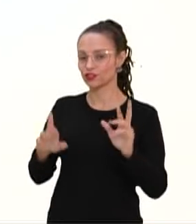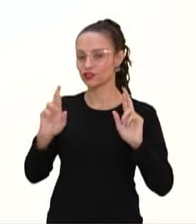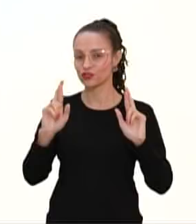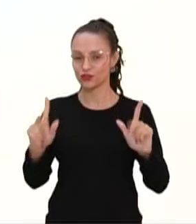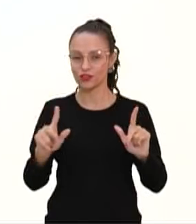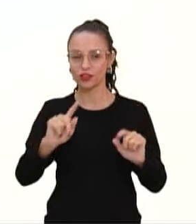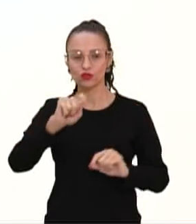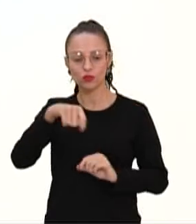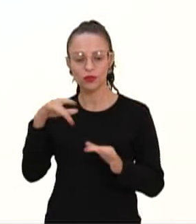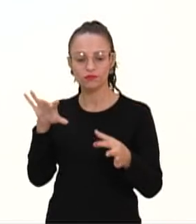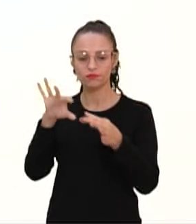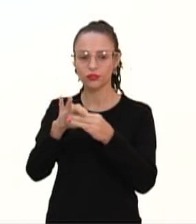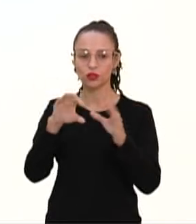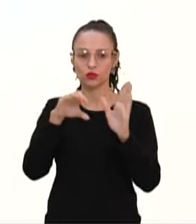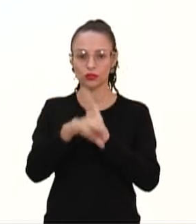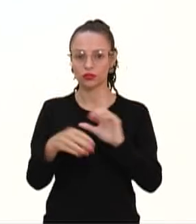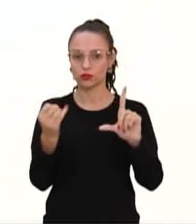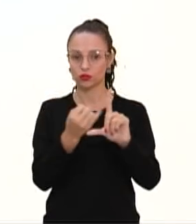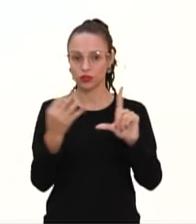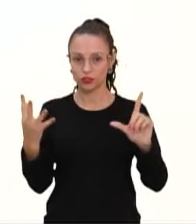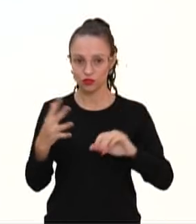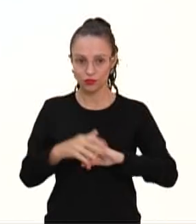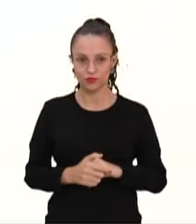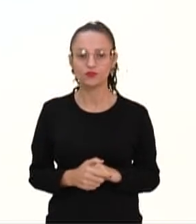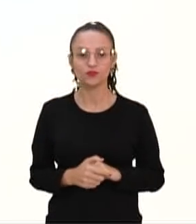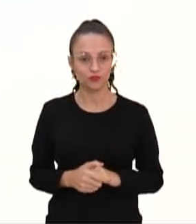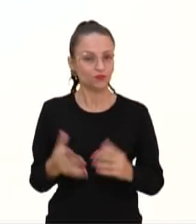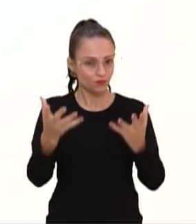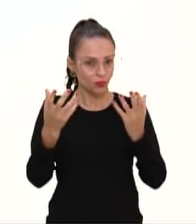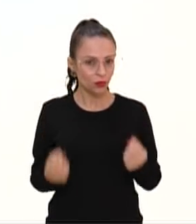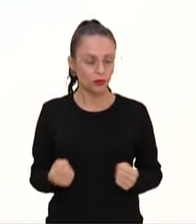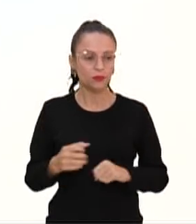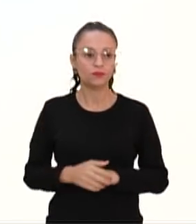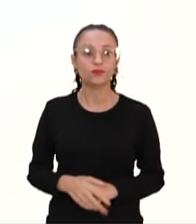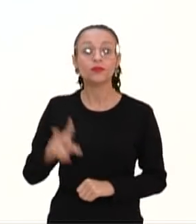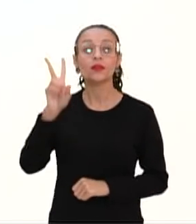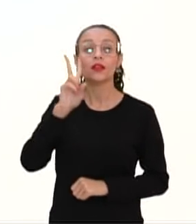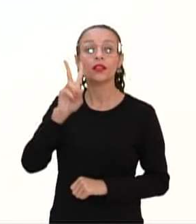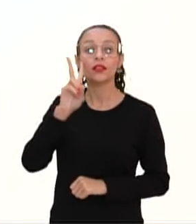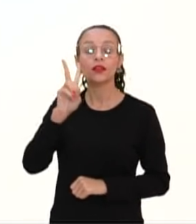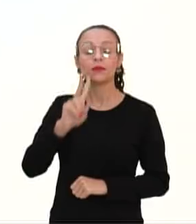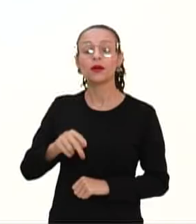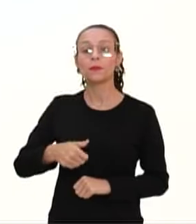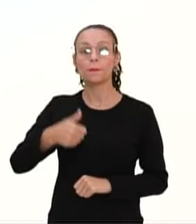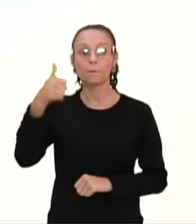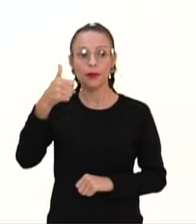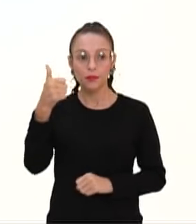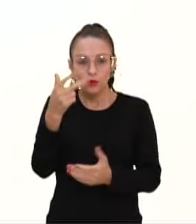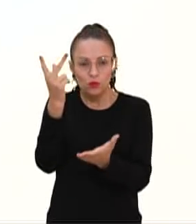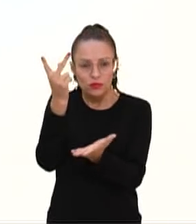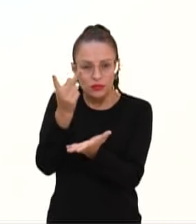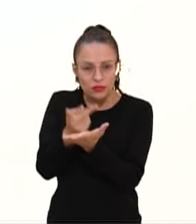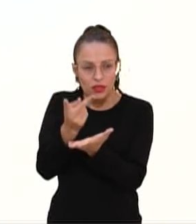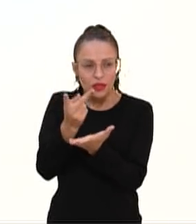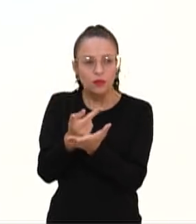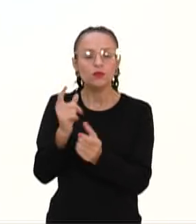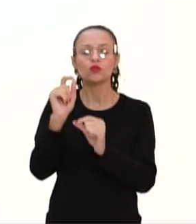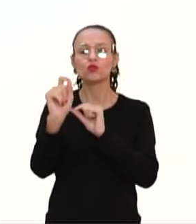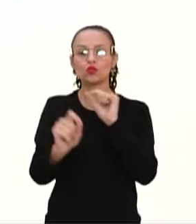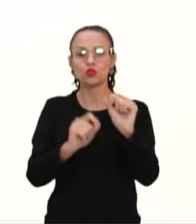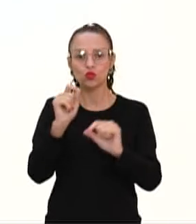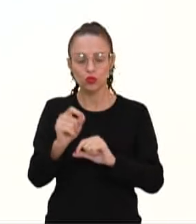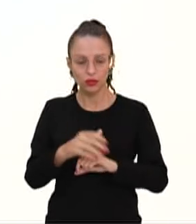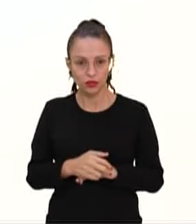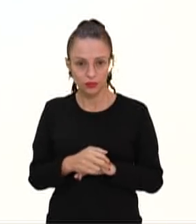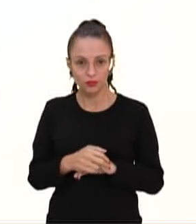da definição de logaritmo. Vamos lá? Lembrando do primeiro caso, toda vez que eu tenho